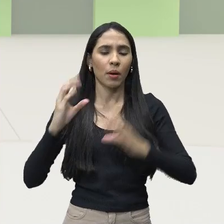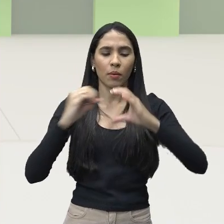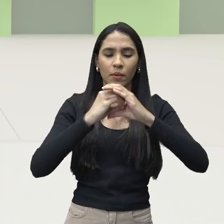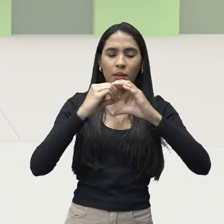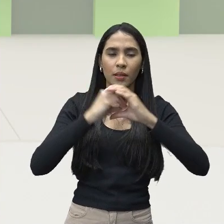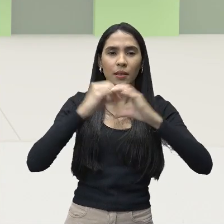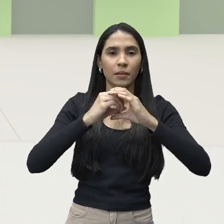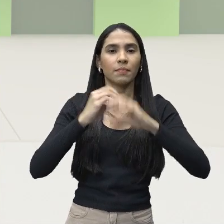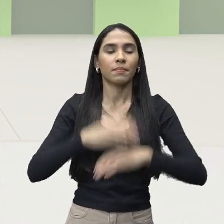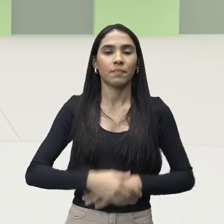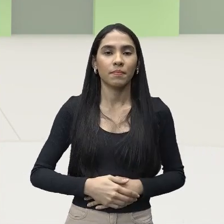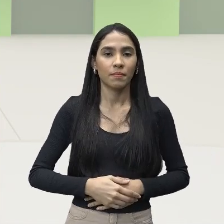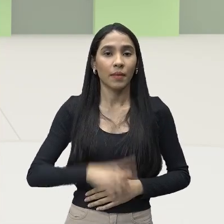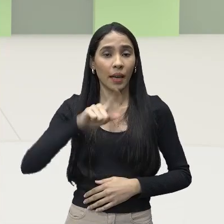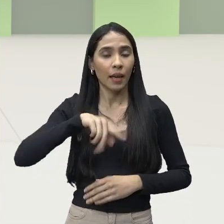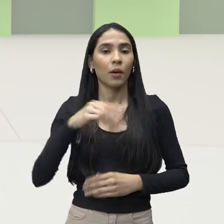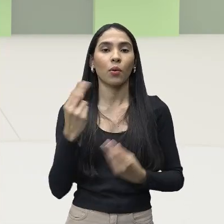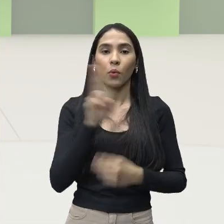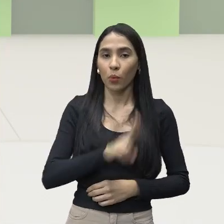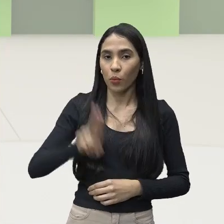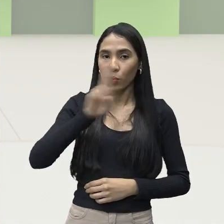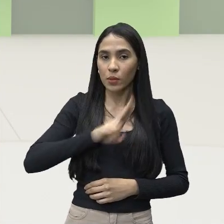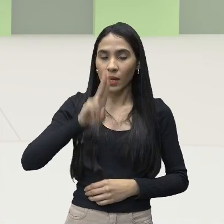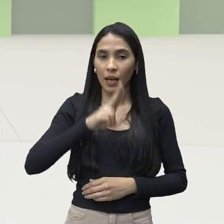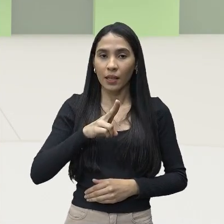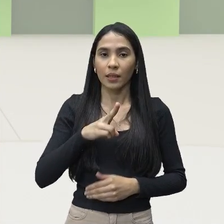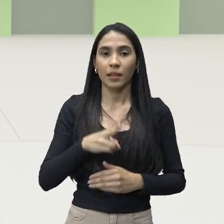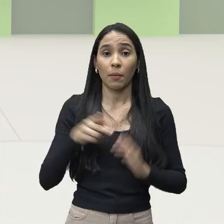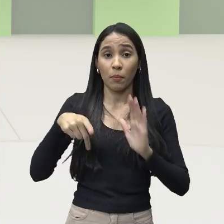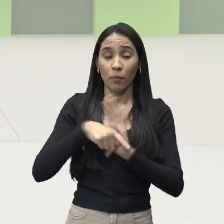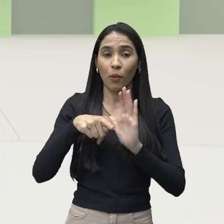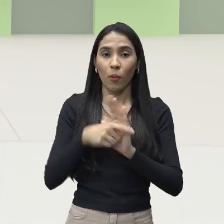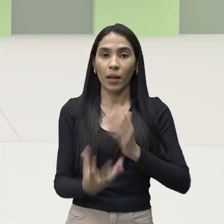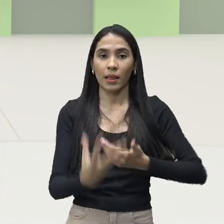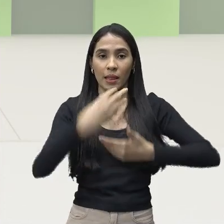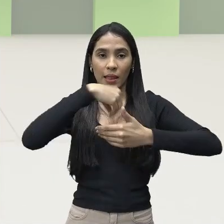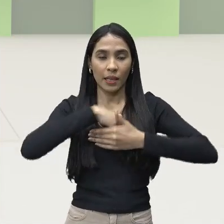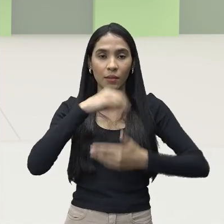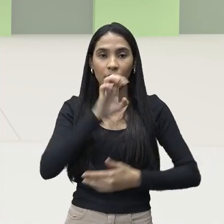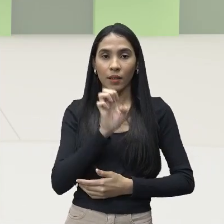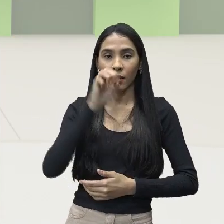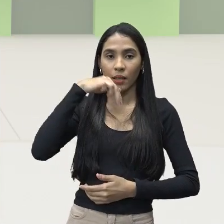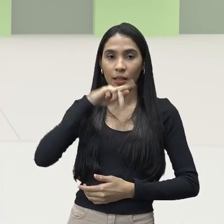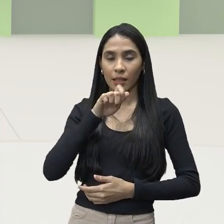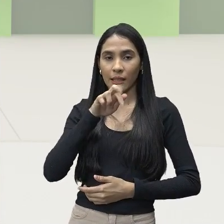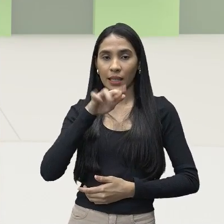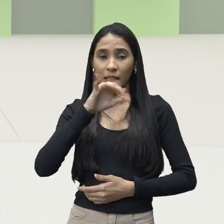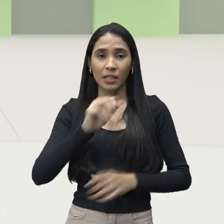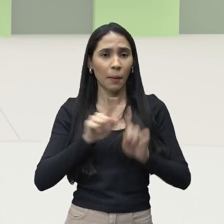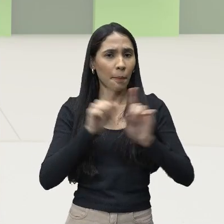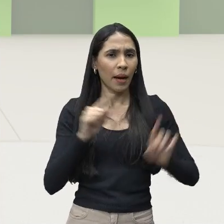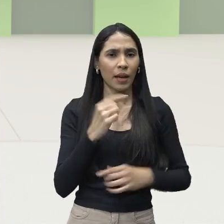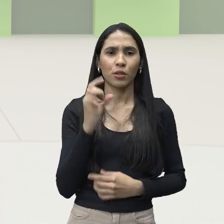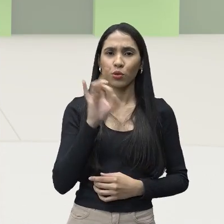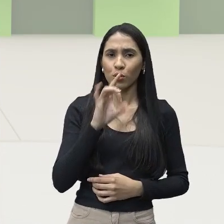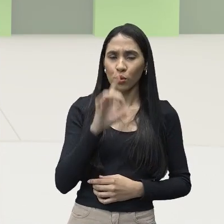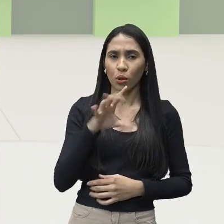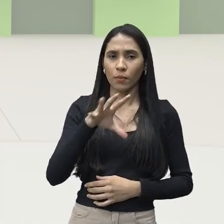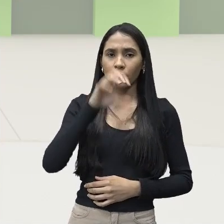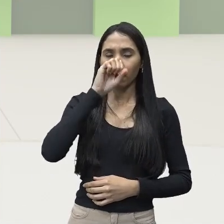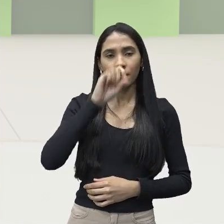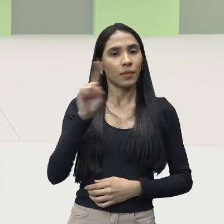das matérias-primas que são utilizadas na produção de energia. Mas a gente não tem só o sistema respiratório, a gente tem também o